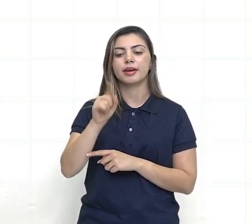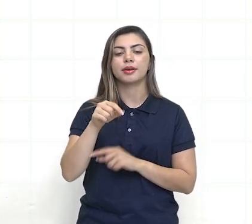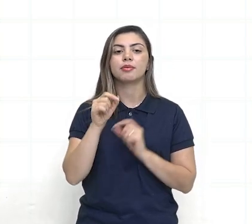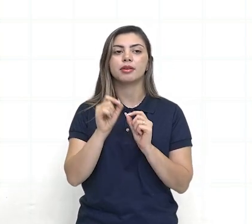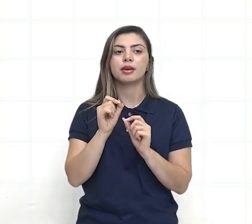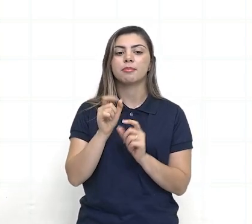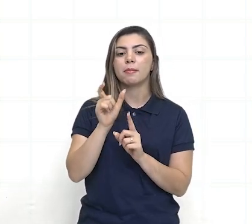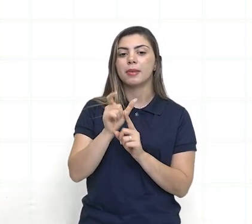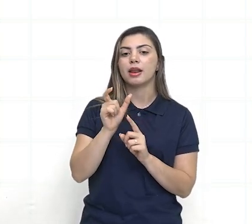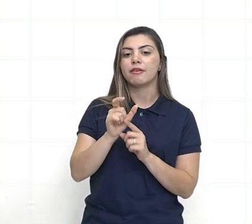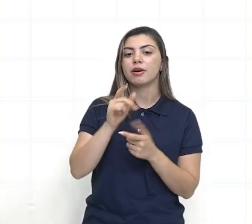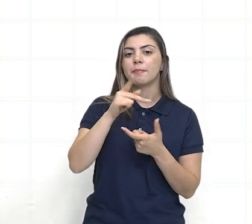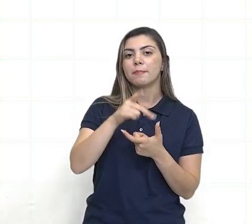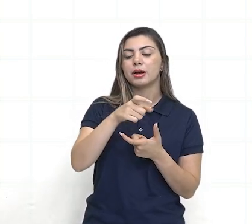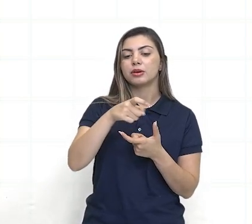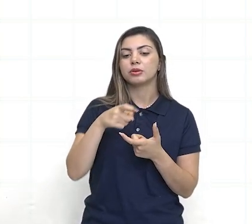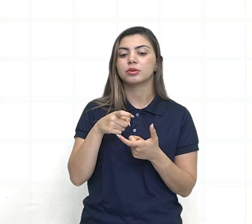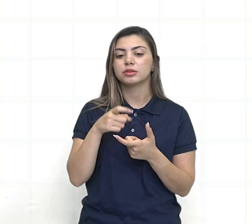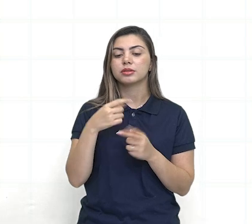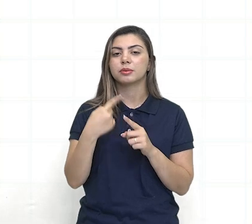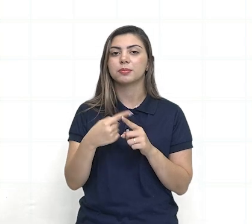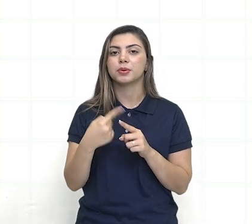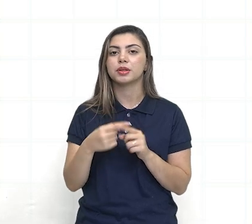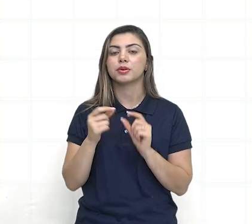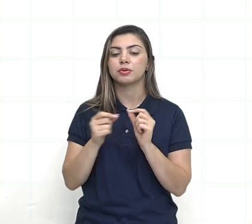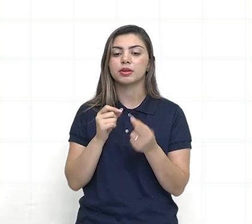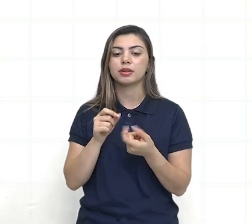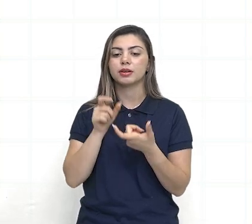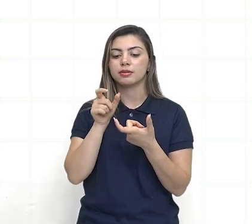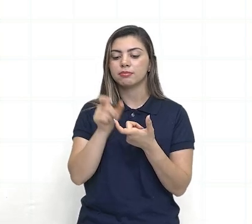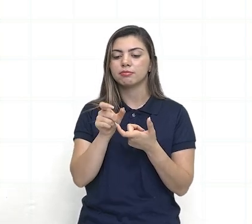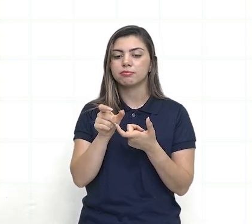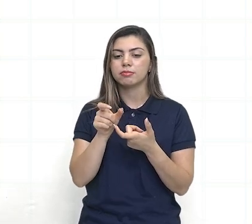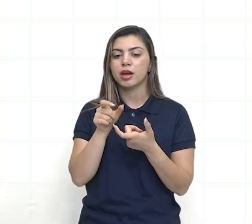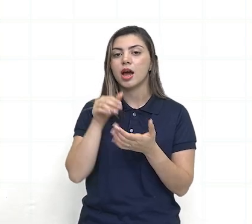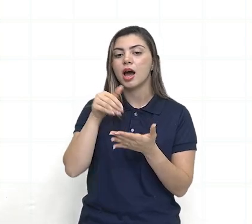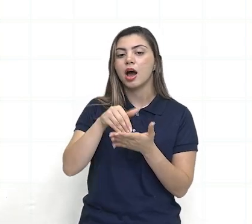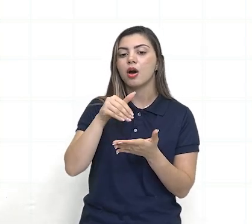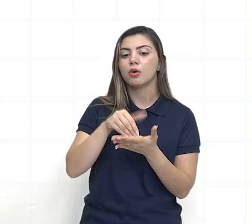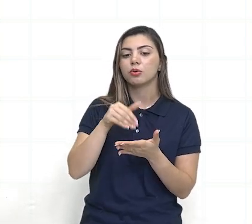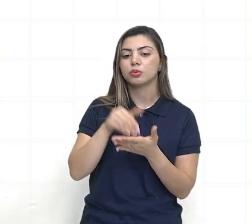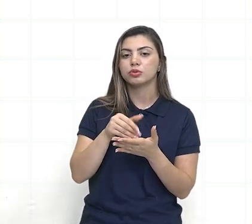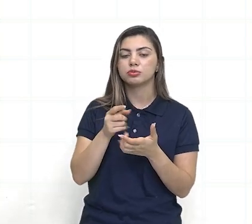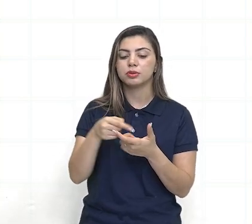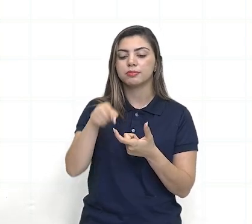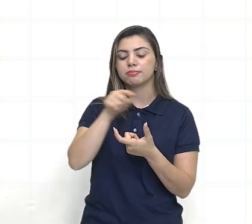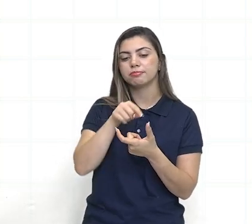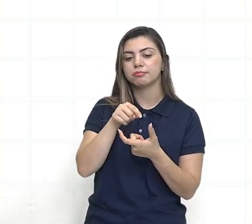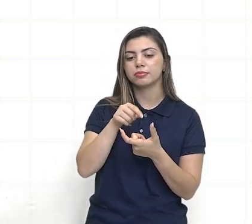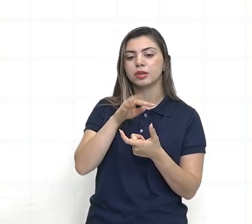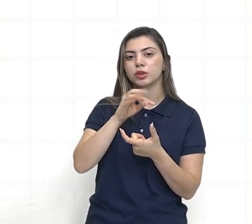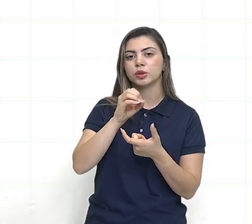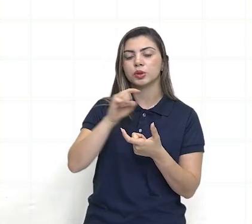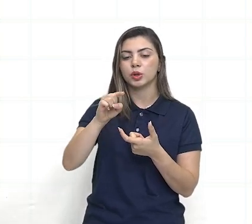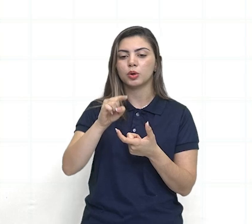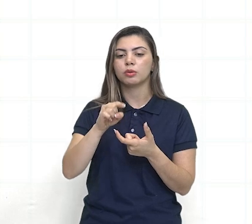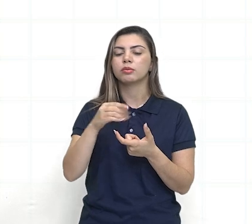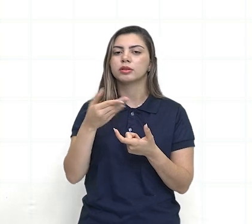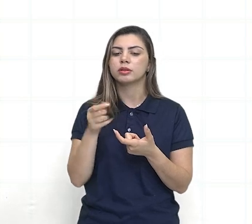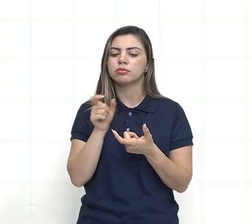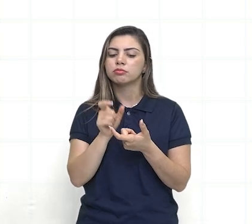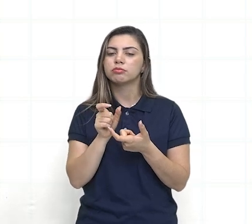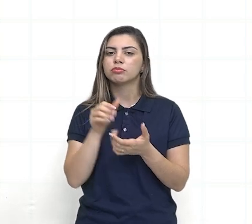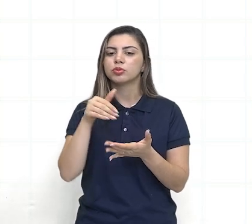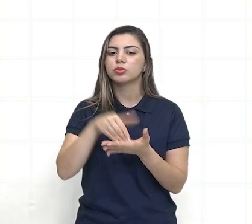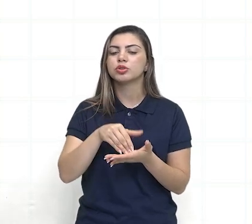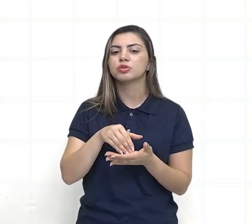paroxítona, porque a penúltima sílaba aqui é to. E terminou no ditongo